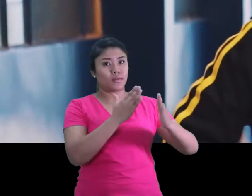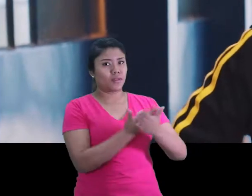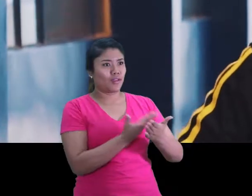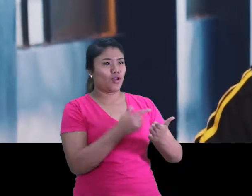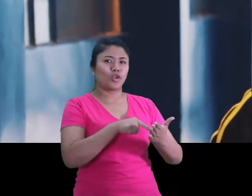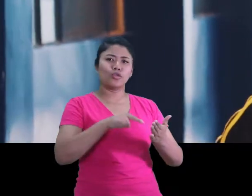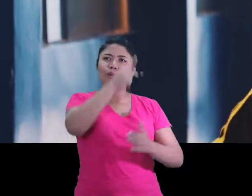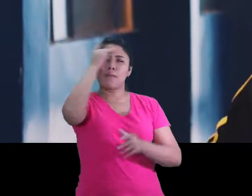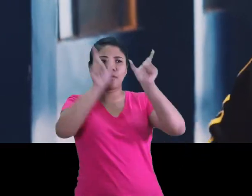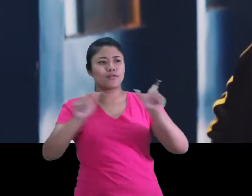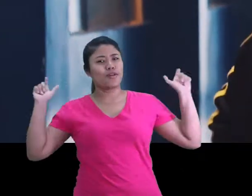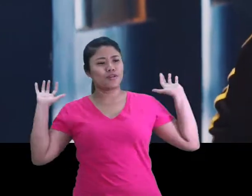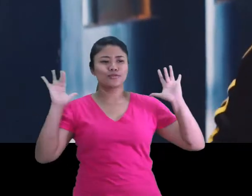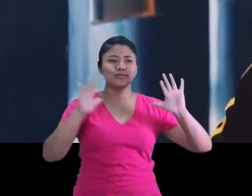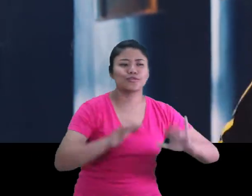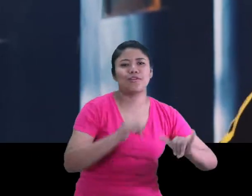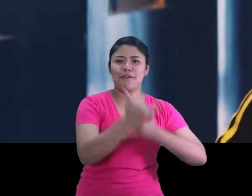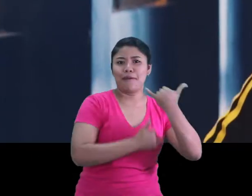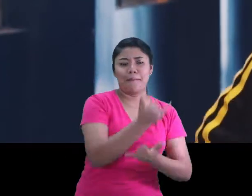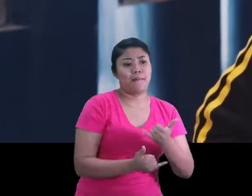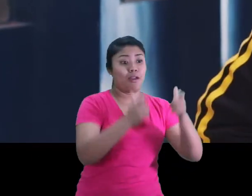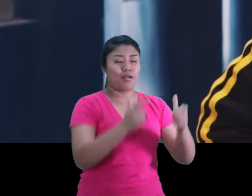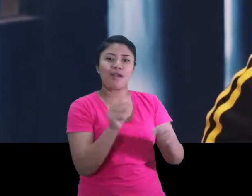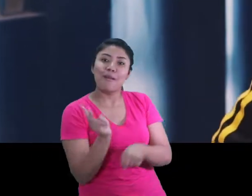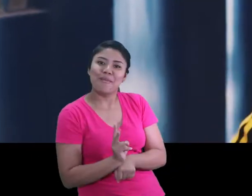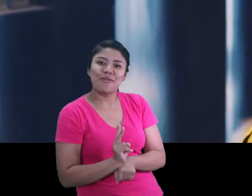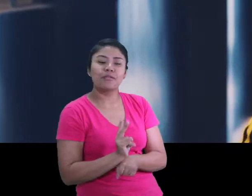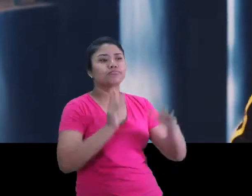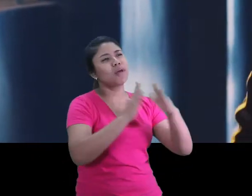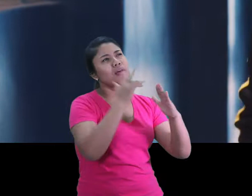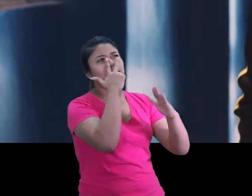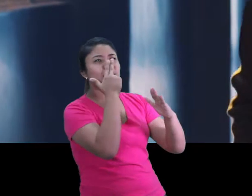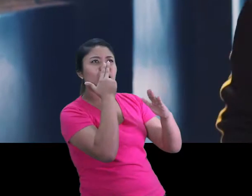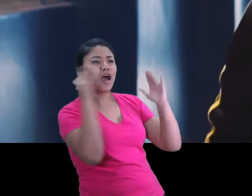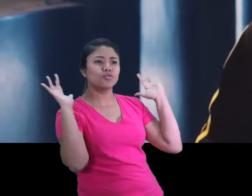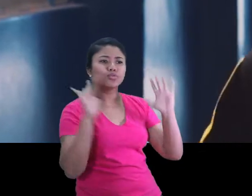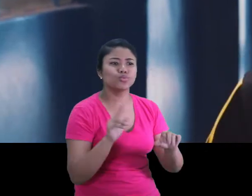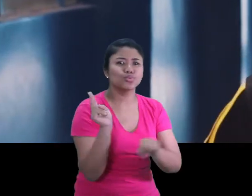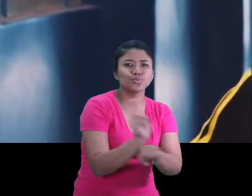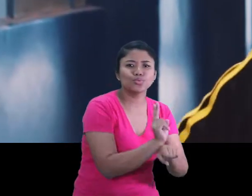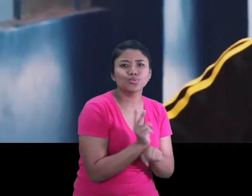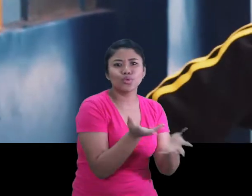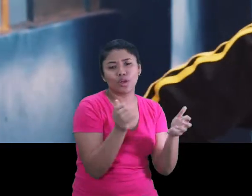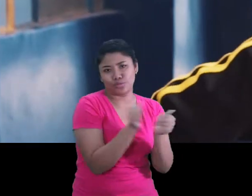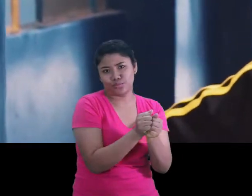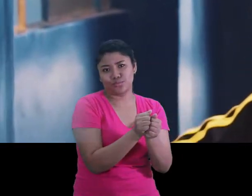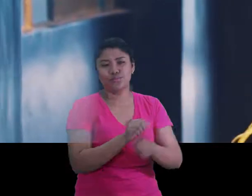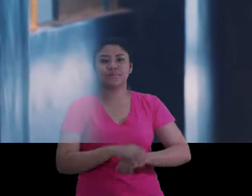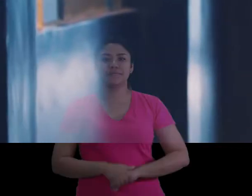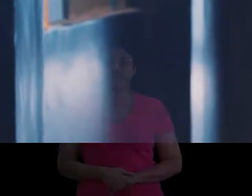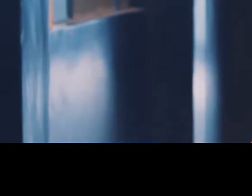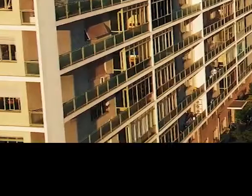A escola é um lugar que todo mundo se reúne, todo mundo brinca, um lugar protegido, que é uma casa assim que todo